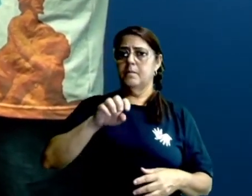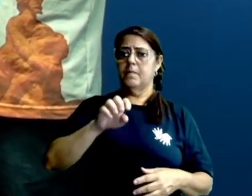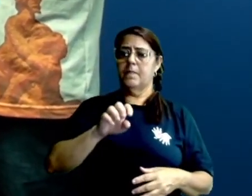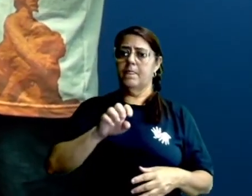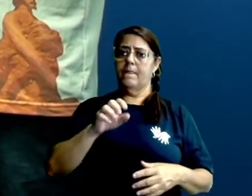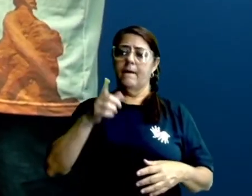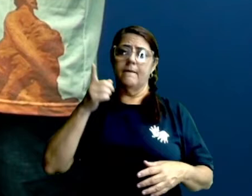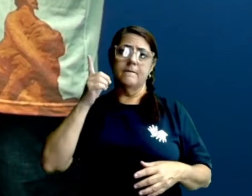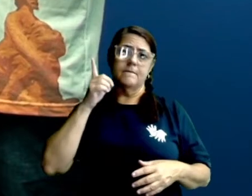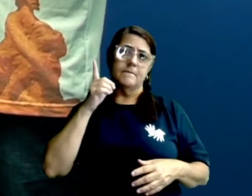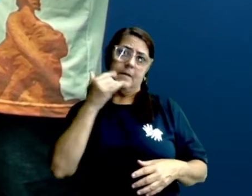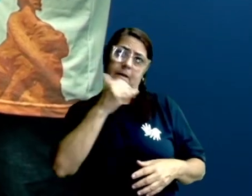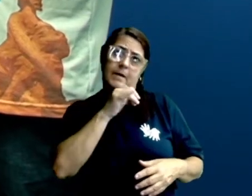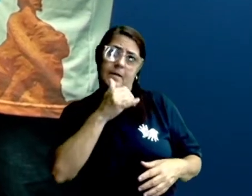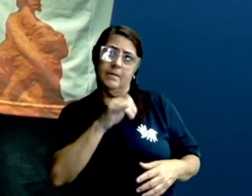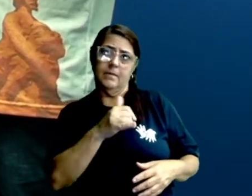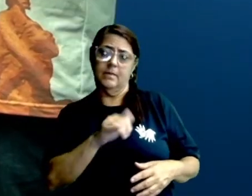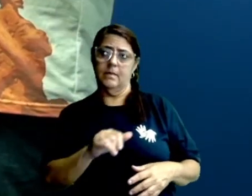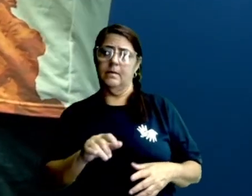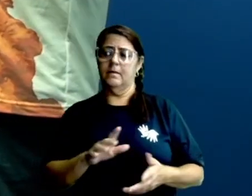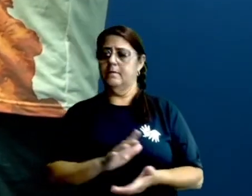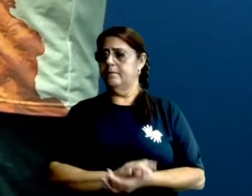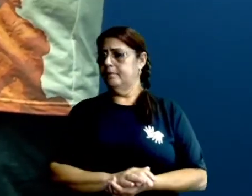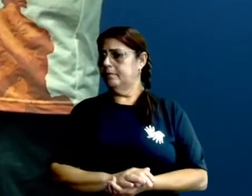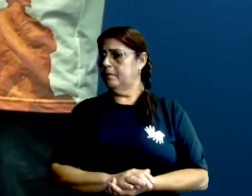na Inglaterra. Então,